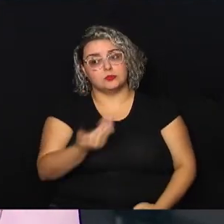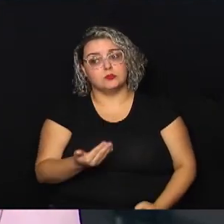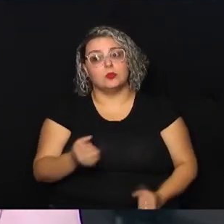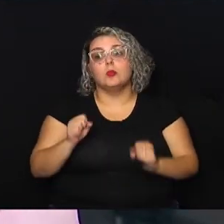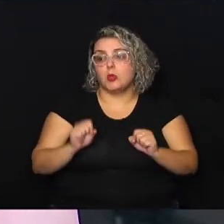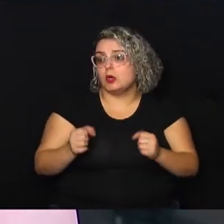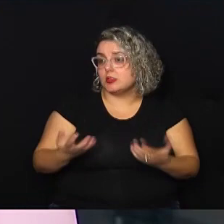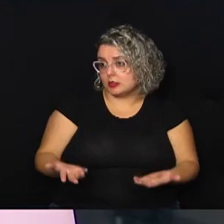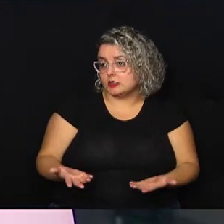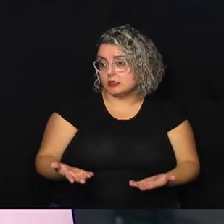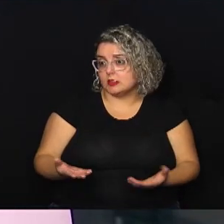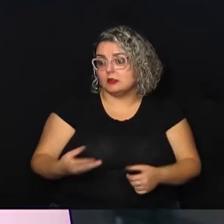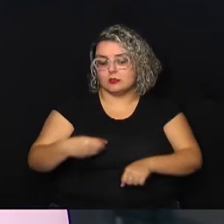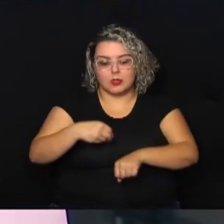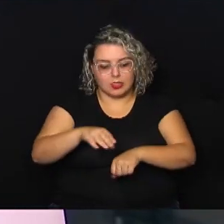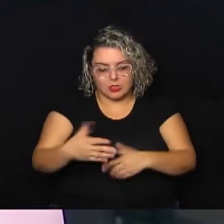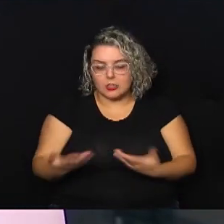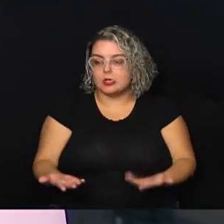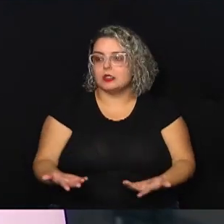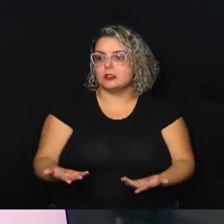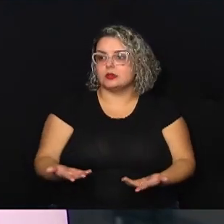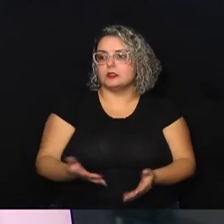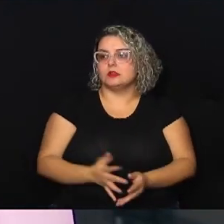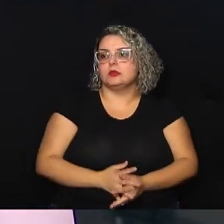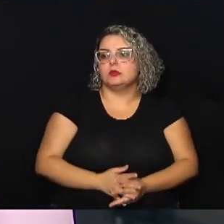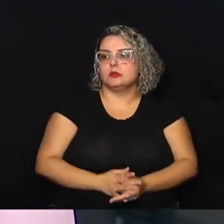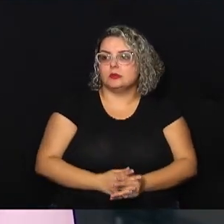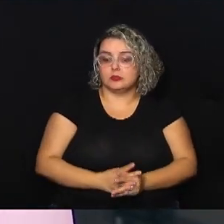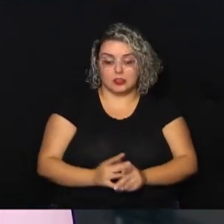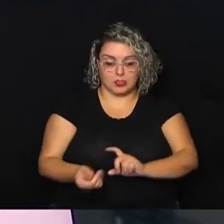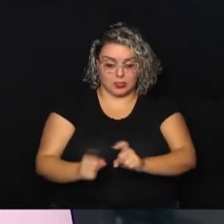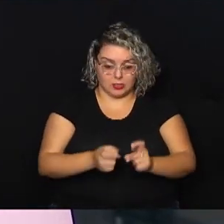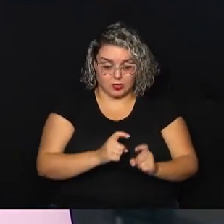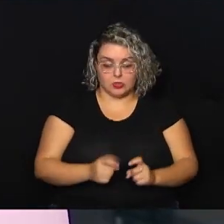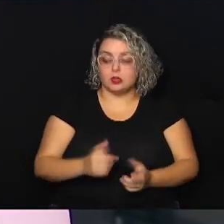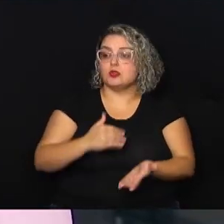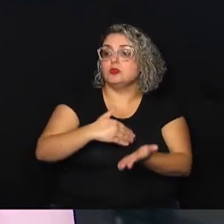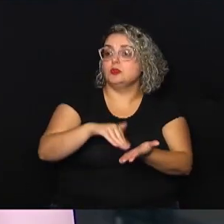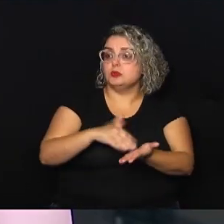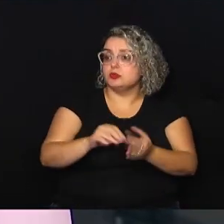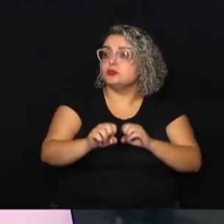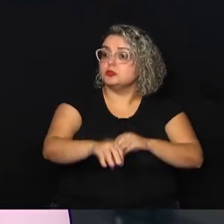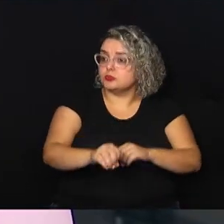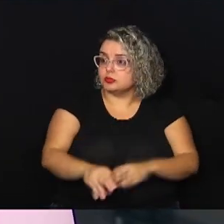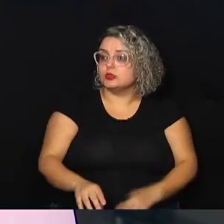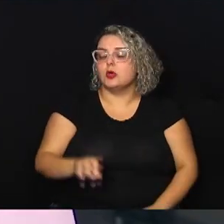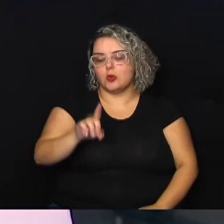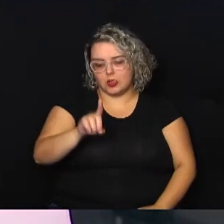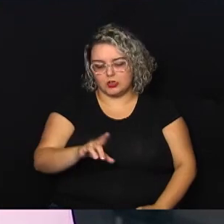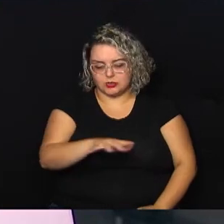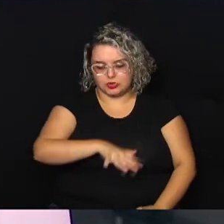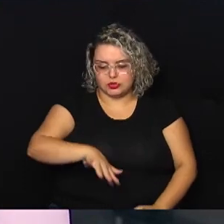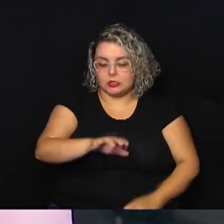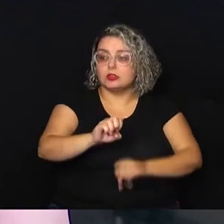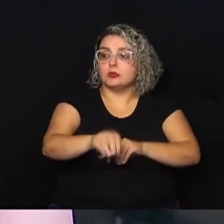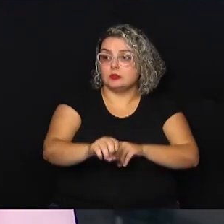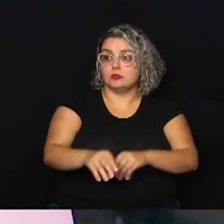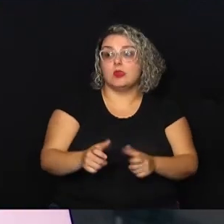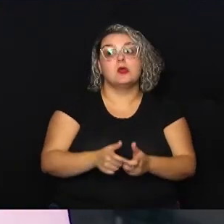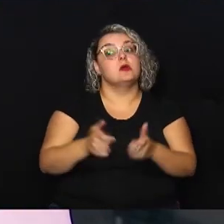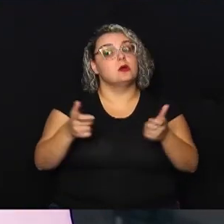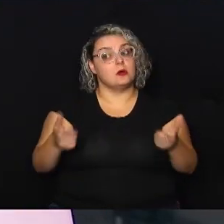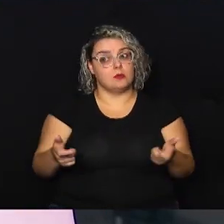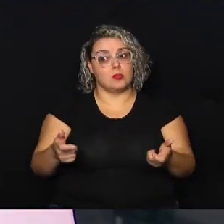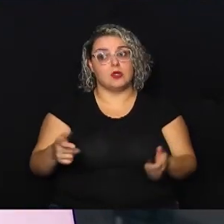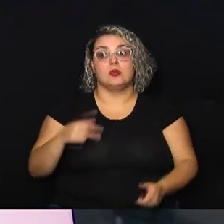via indicação, com reuniões com o secretário de Educação, com a diretoria de ensino, para que aumente essas